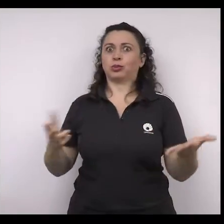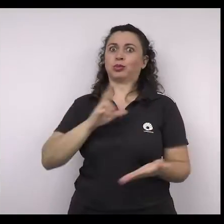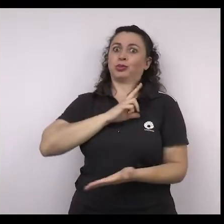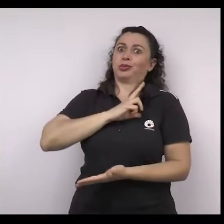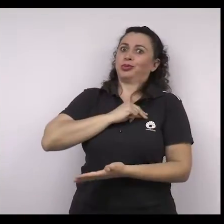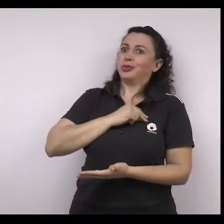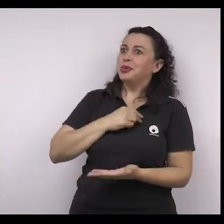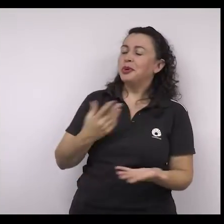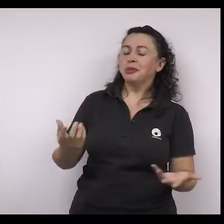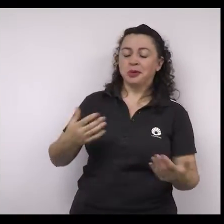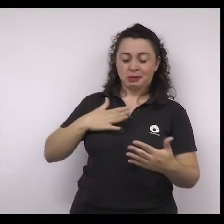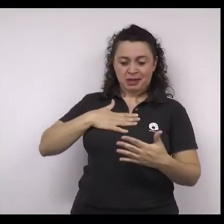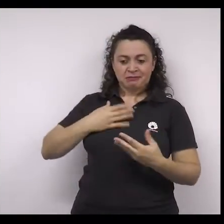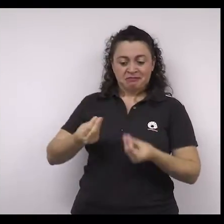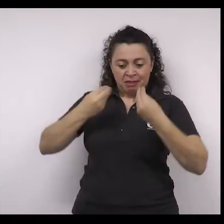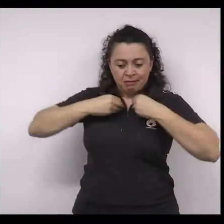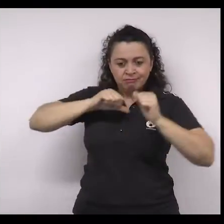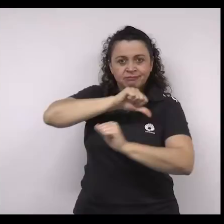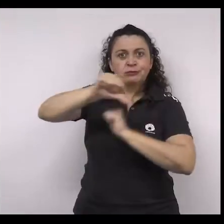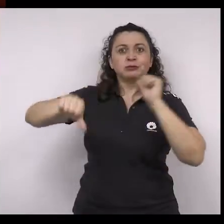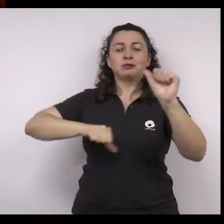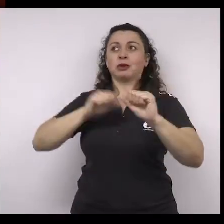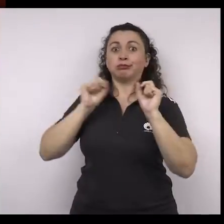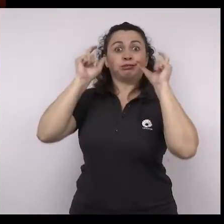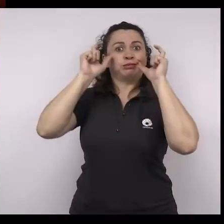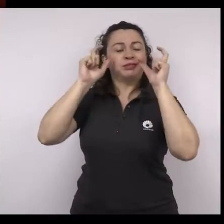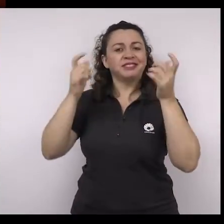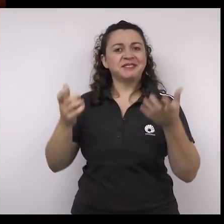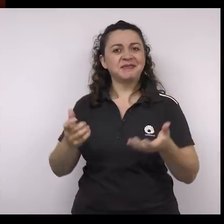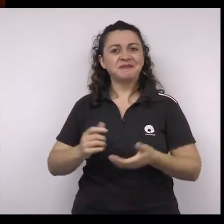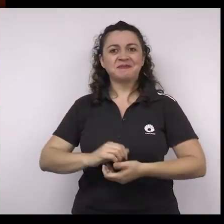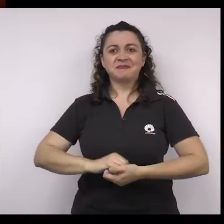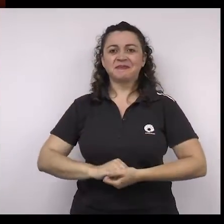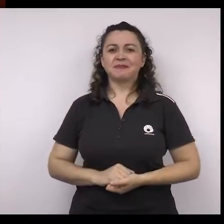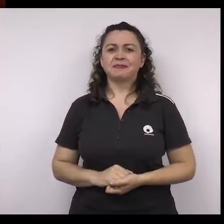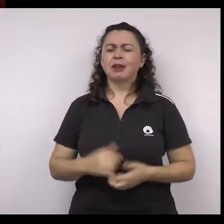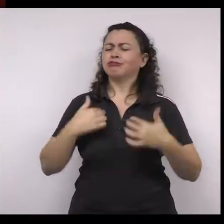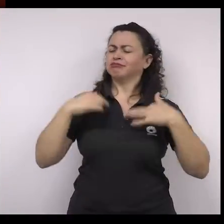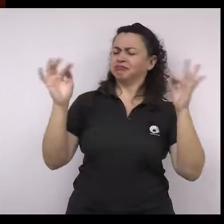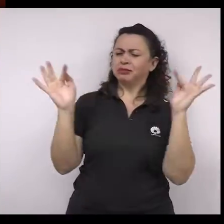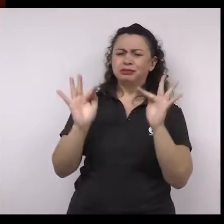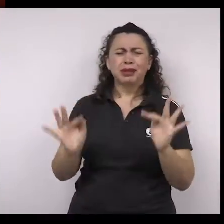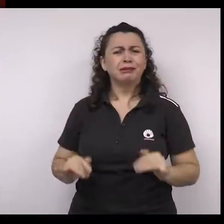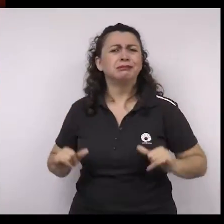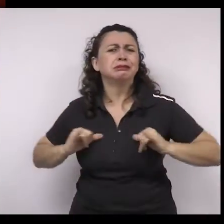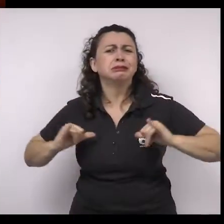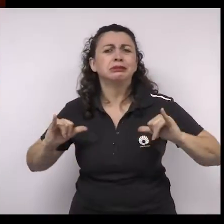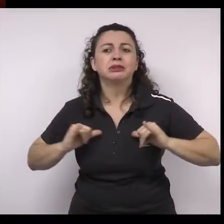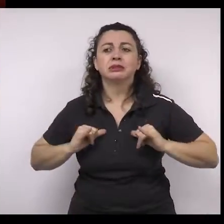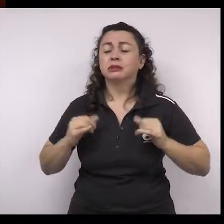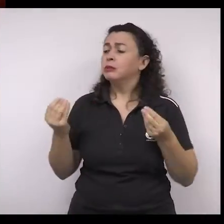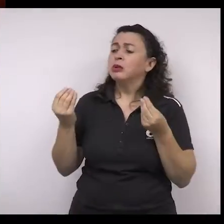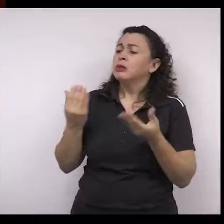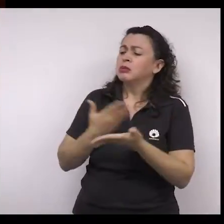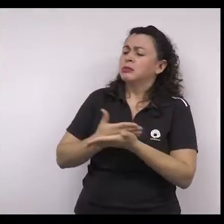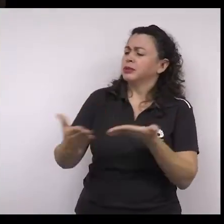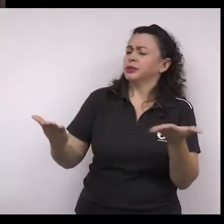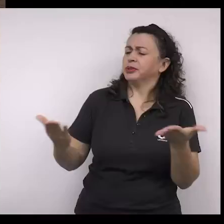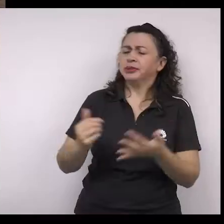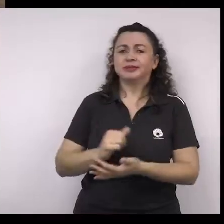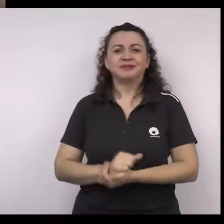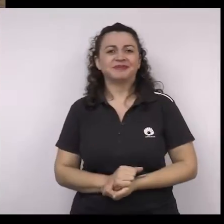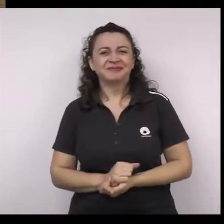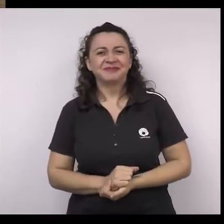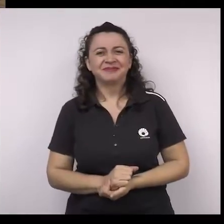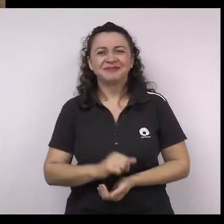sendo muito transformador, porque as pessoas chegam e tomam um susto. Eu sou infeliz! Ah, jura? Desde quando? E